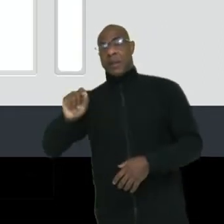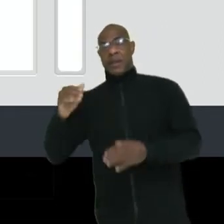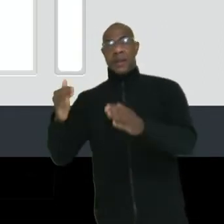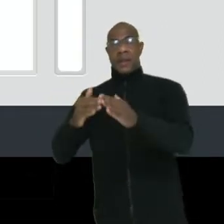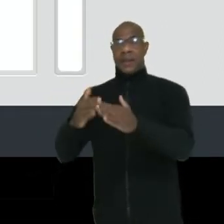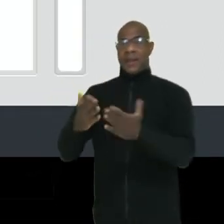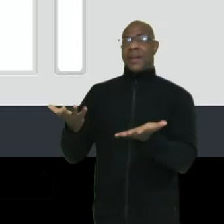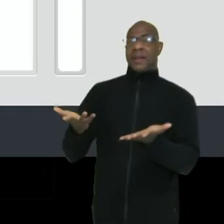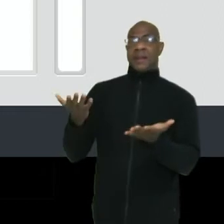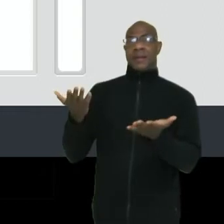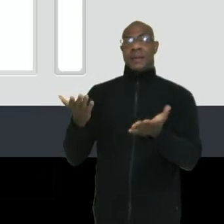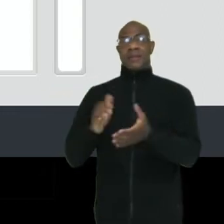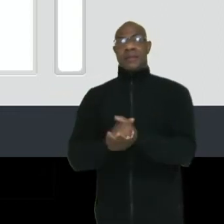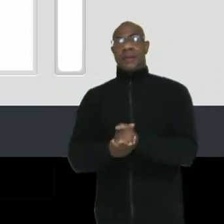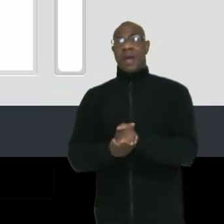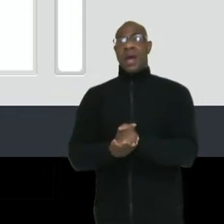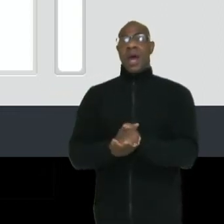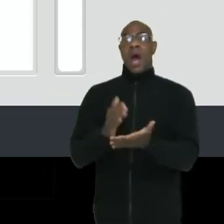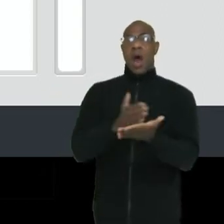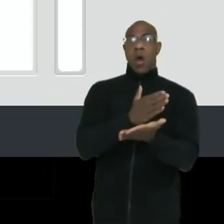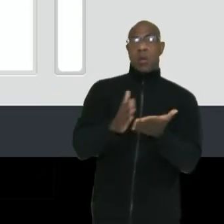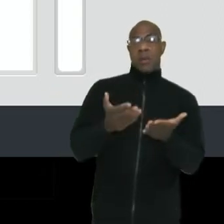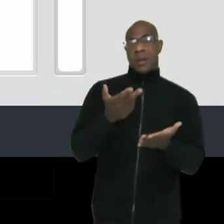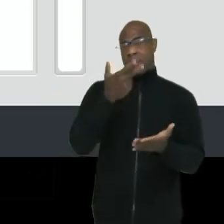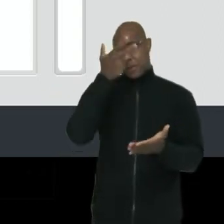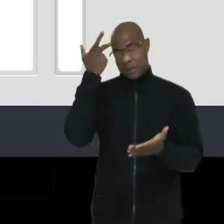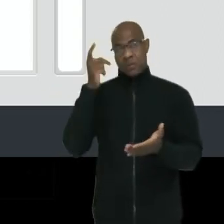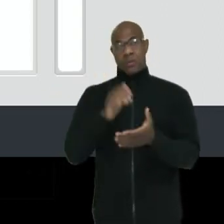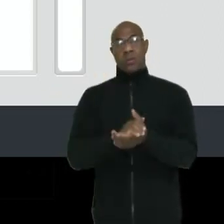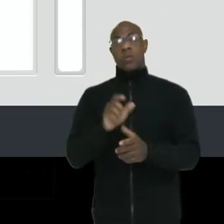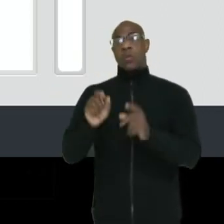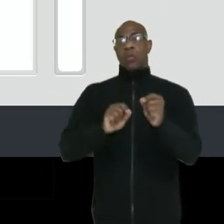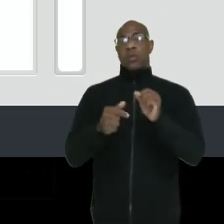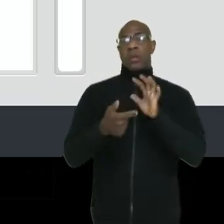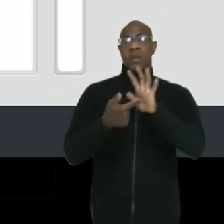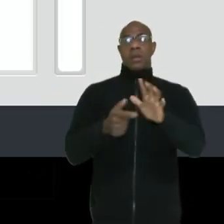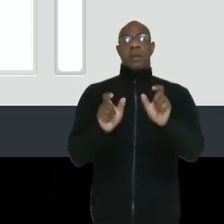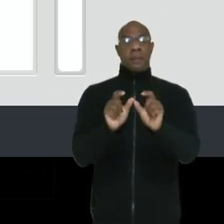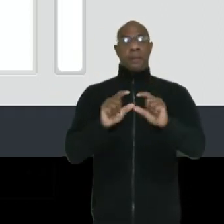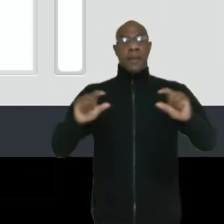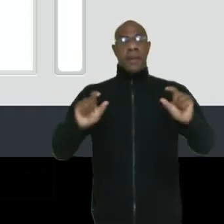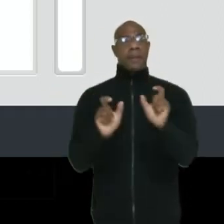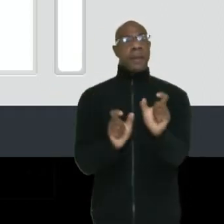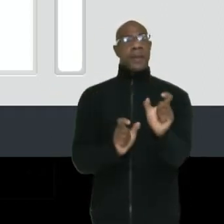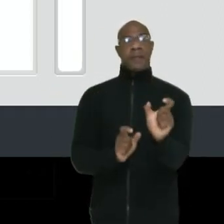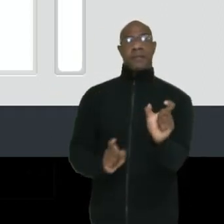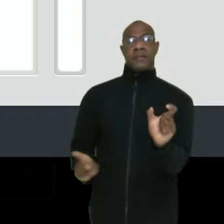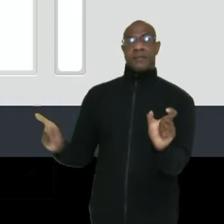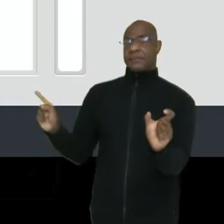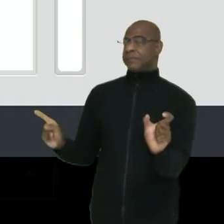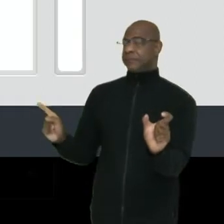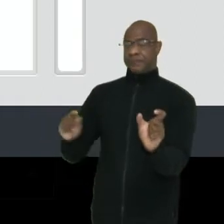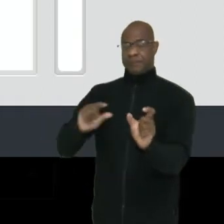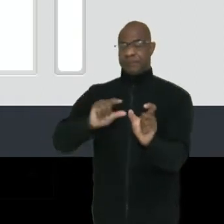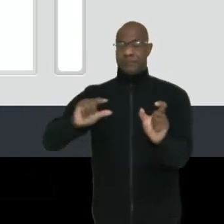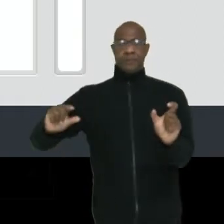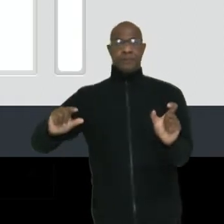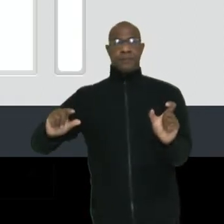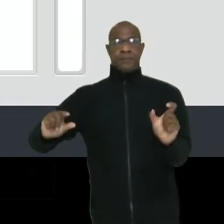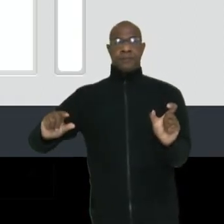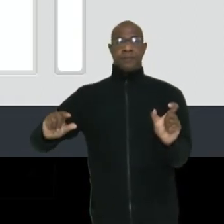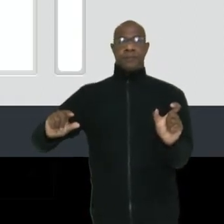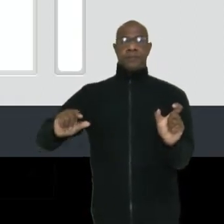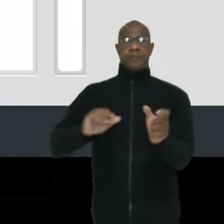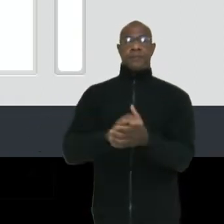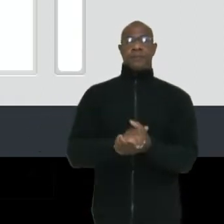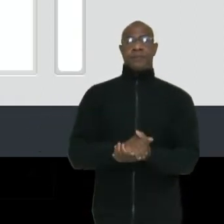final de semana, muitas pessoas usam essa expressão, ó. Have a nice weekend.